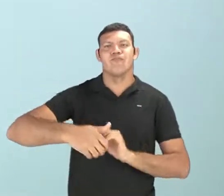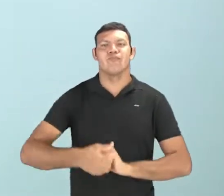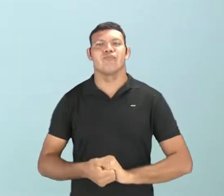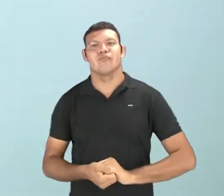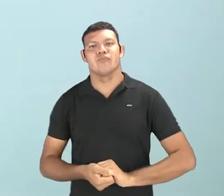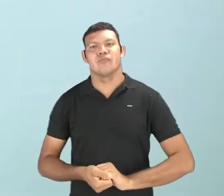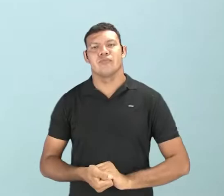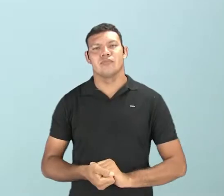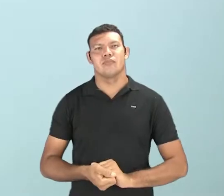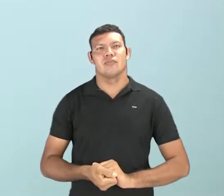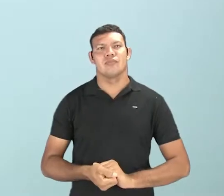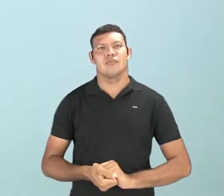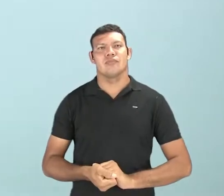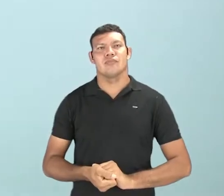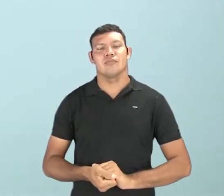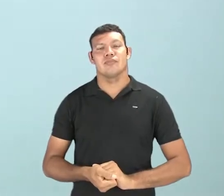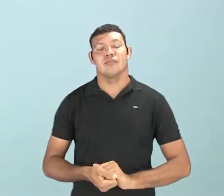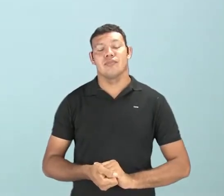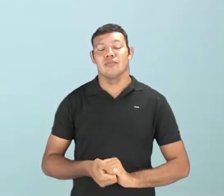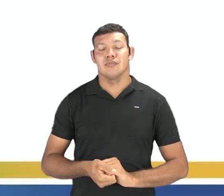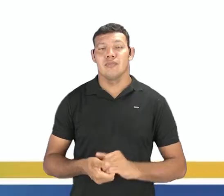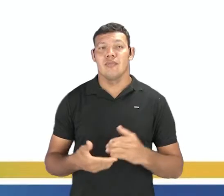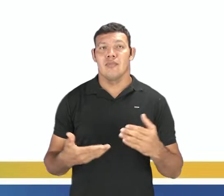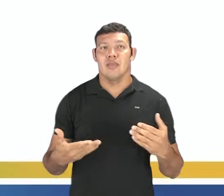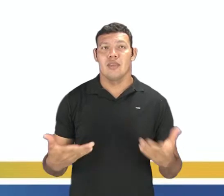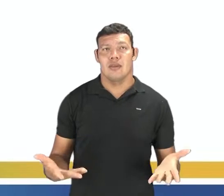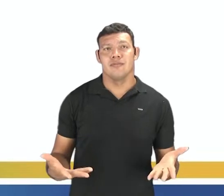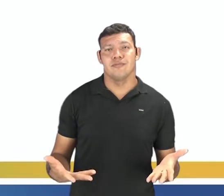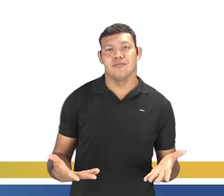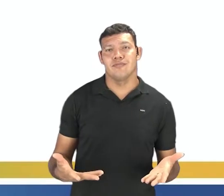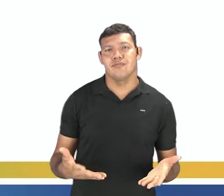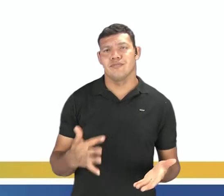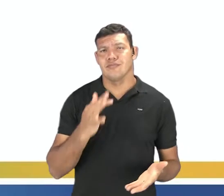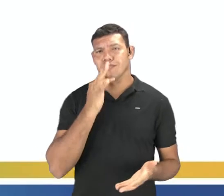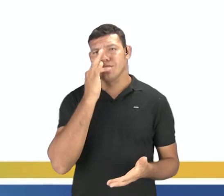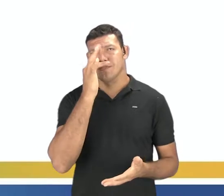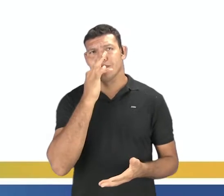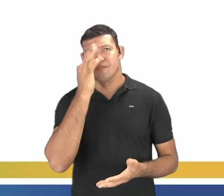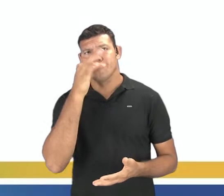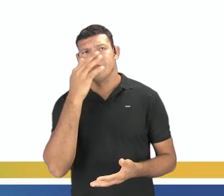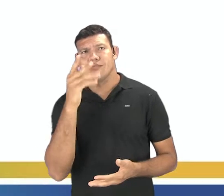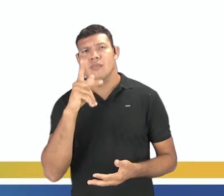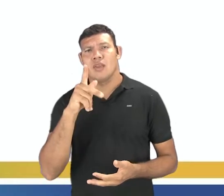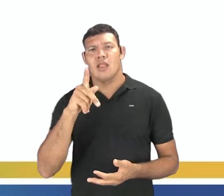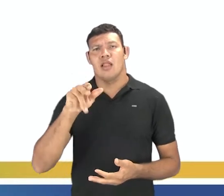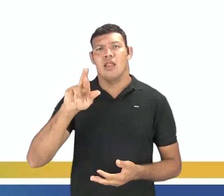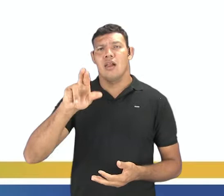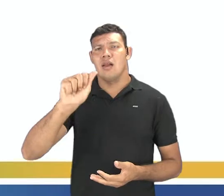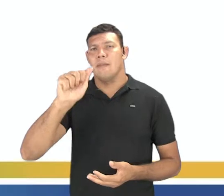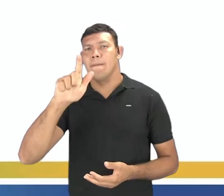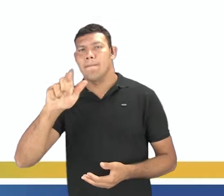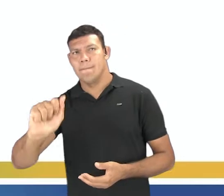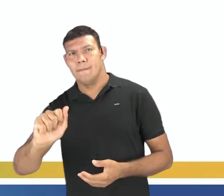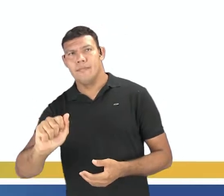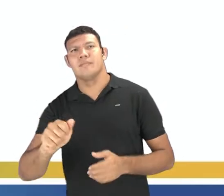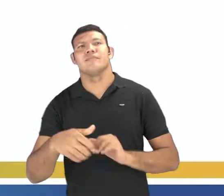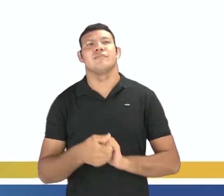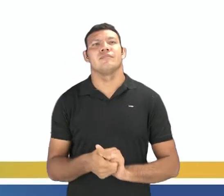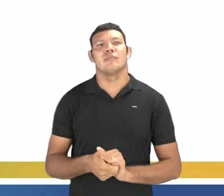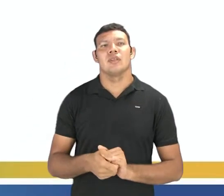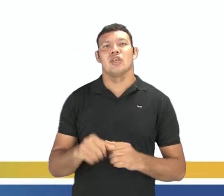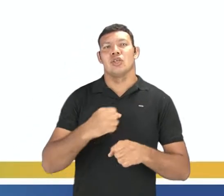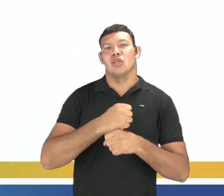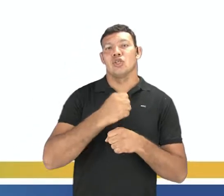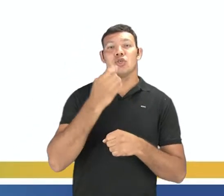crise dentro da União Soviética. Continuando aí, nós temos a Primavera de Praga, né? Alexander Dubček, ele vai estar liderando esse movimento,